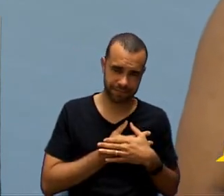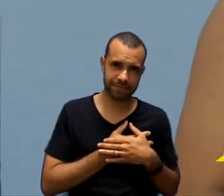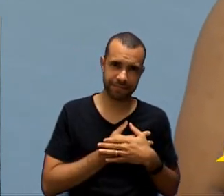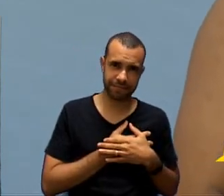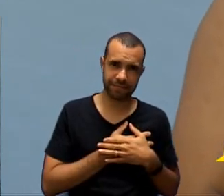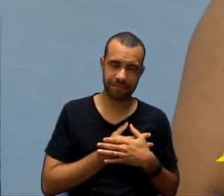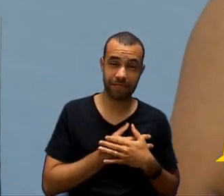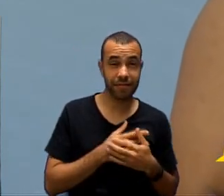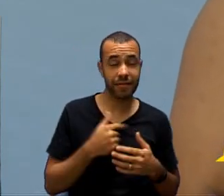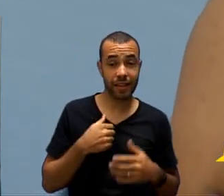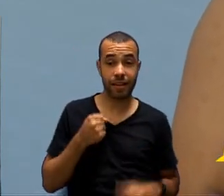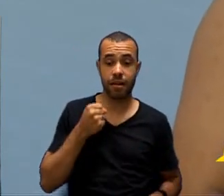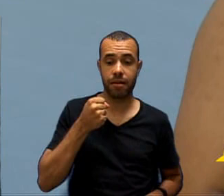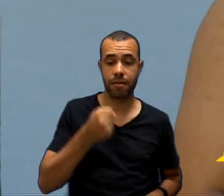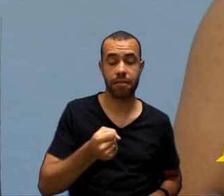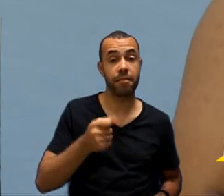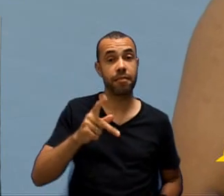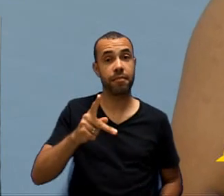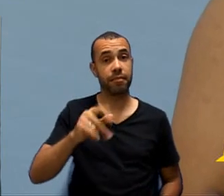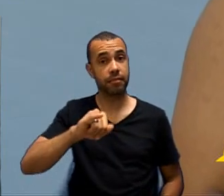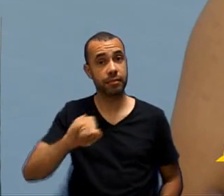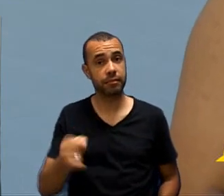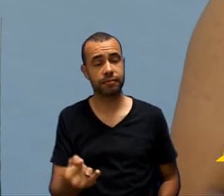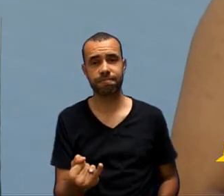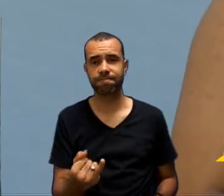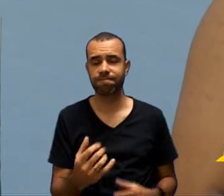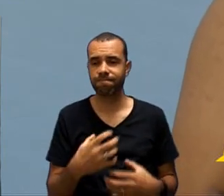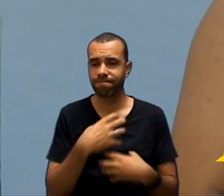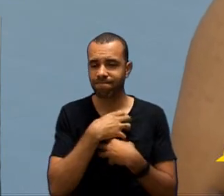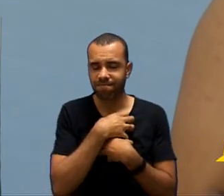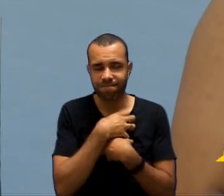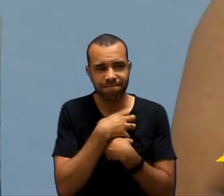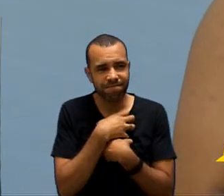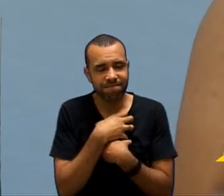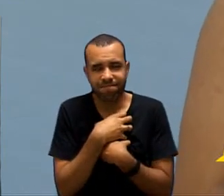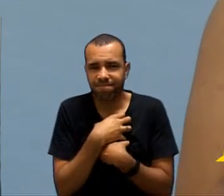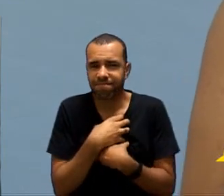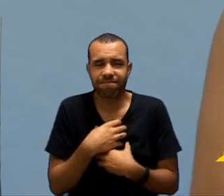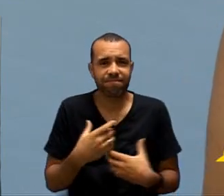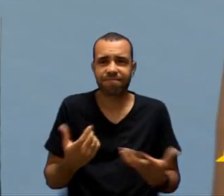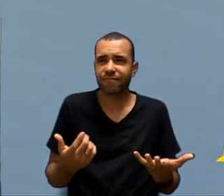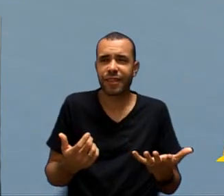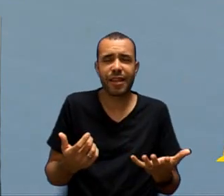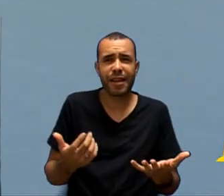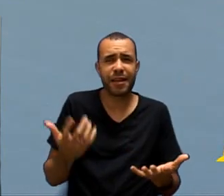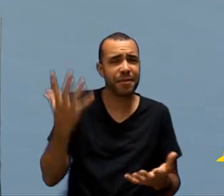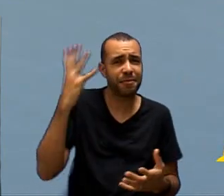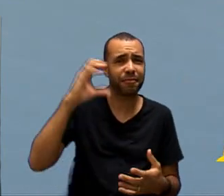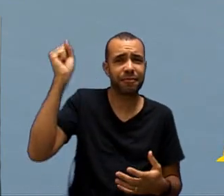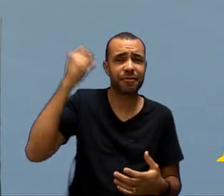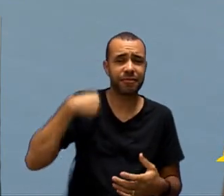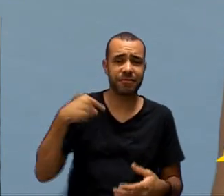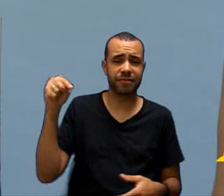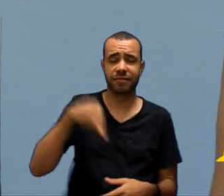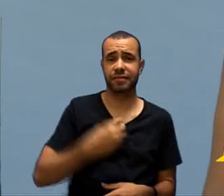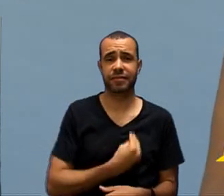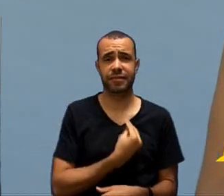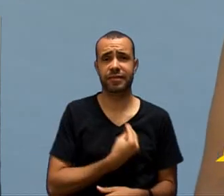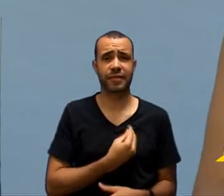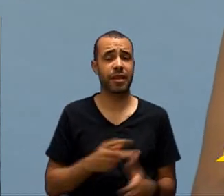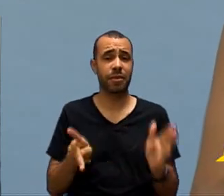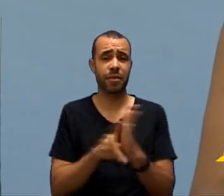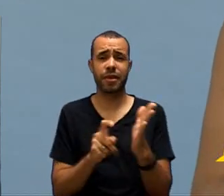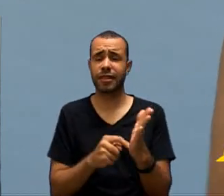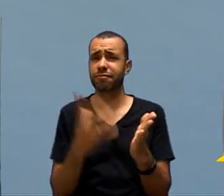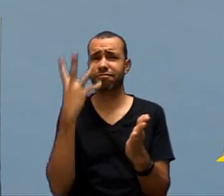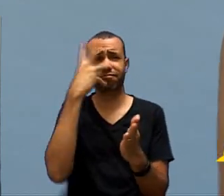Jovem, sinceramente, foi... acho que é a melhor coisa que eu resolvi participar, porque é maravilhoso. Resumindo, o projeto em si é